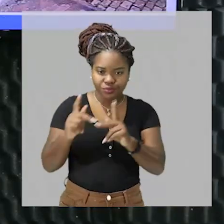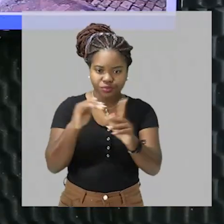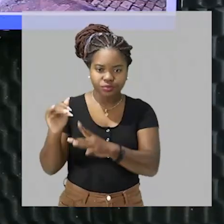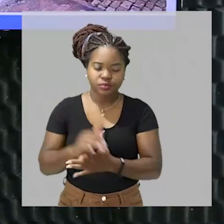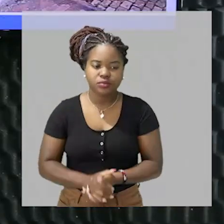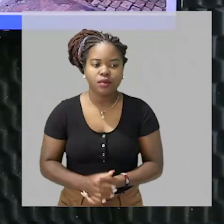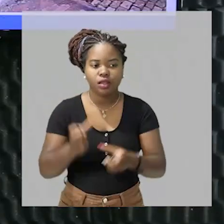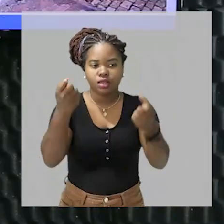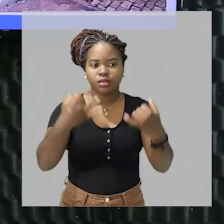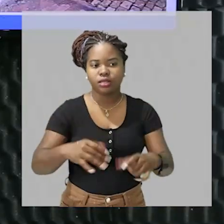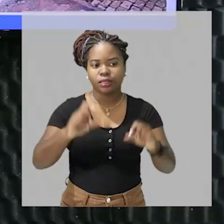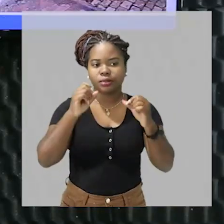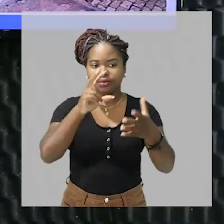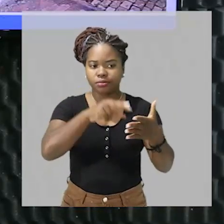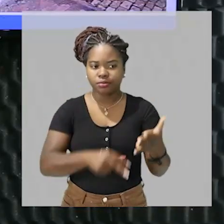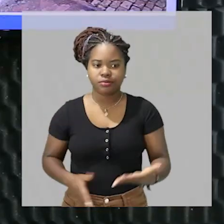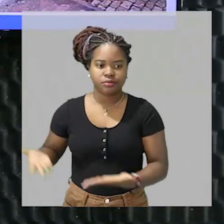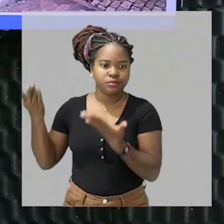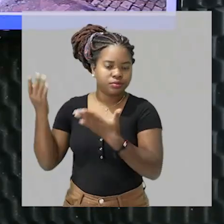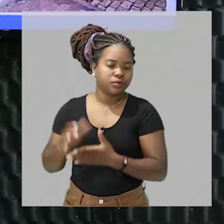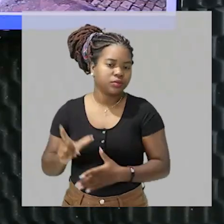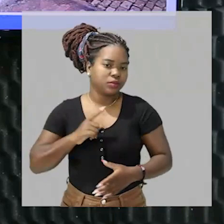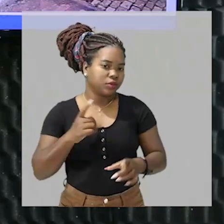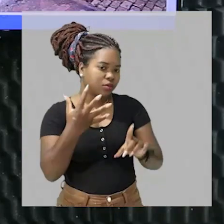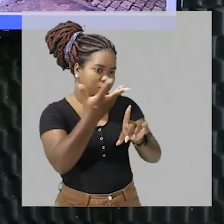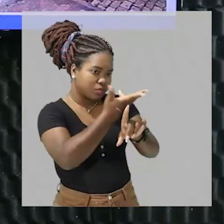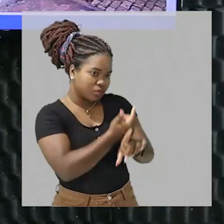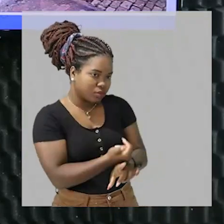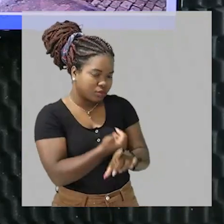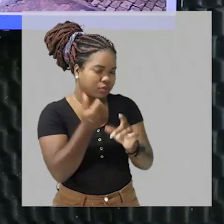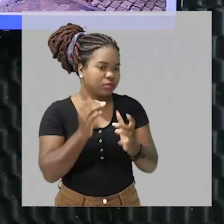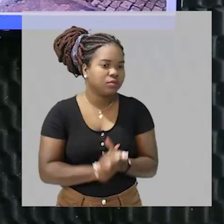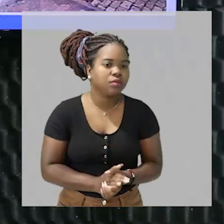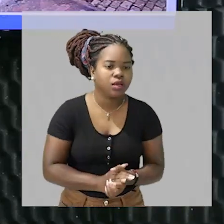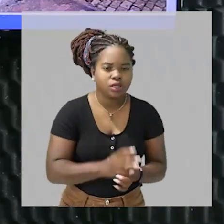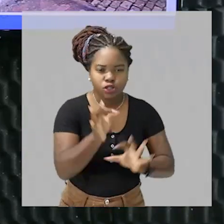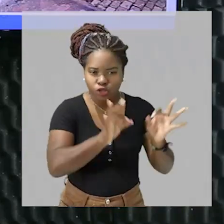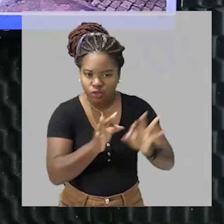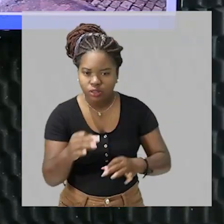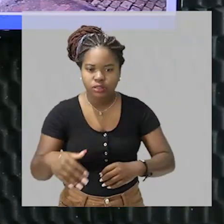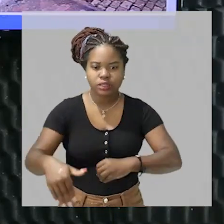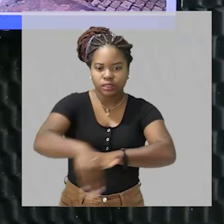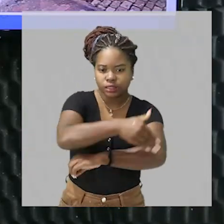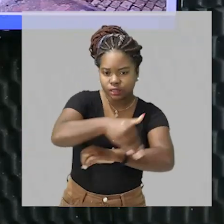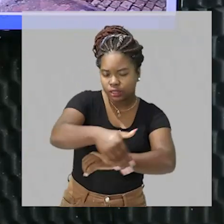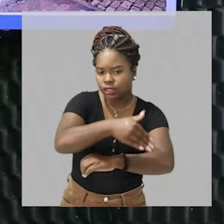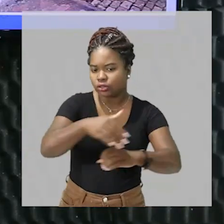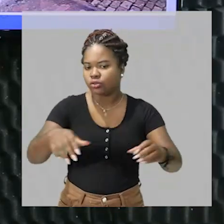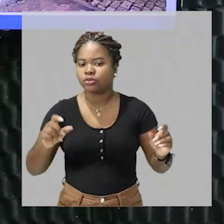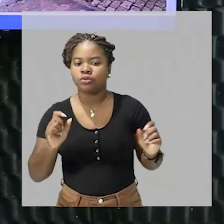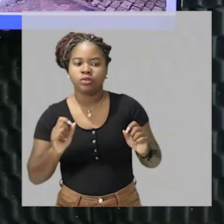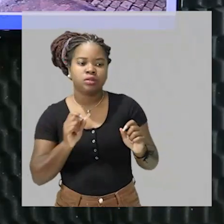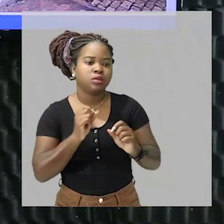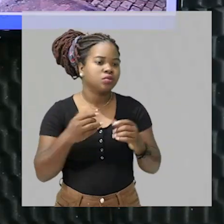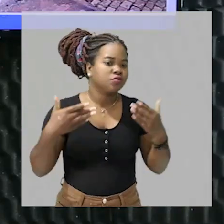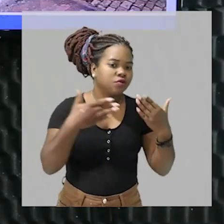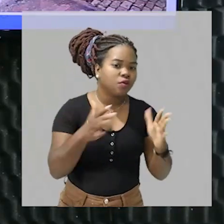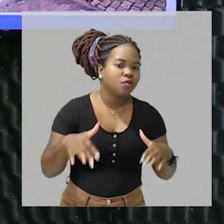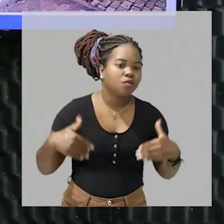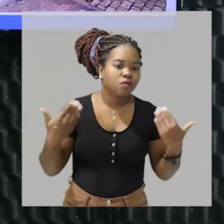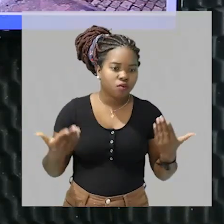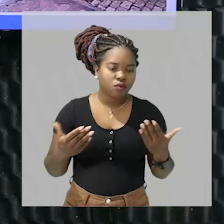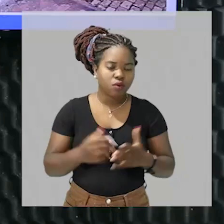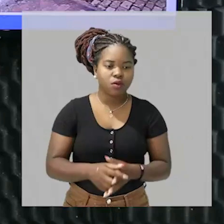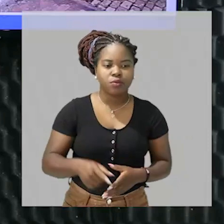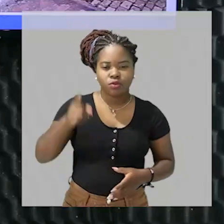fala o seguinte, fala-se aqui de uma arte criada nas ruas e para as ruas, marcadas antes de tudo pela vida